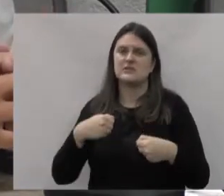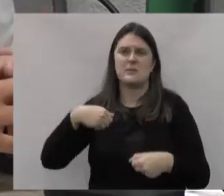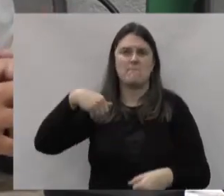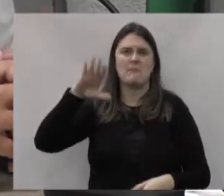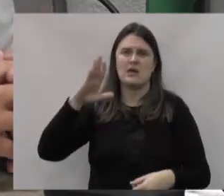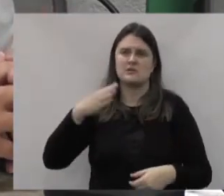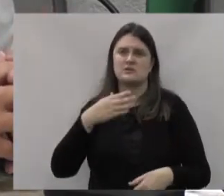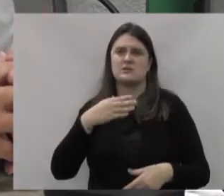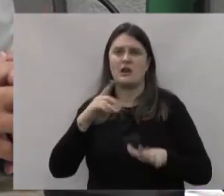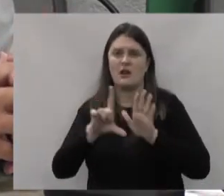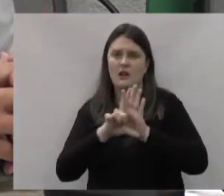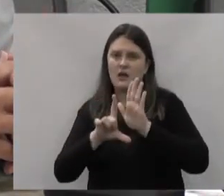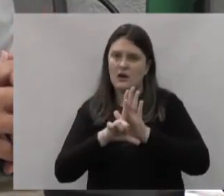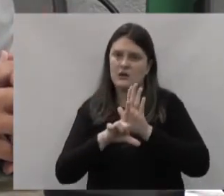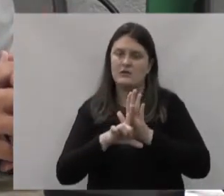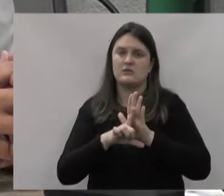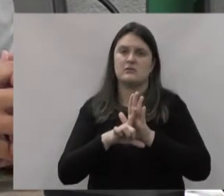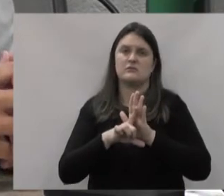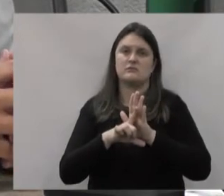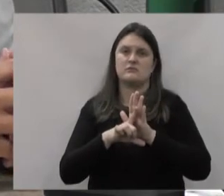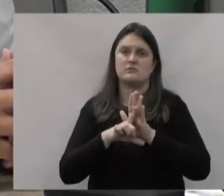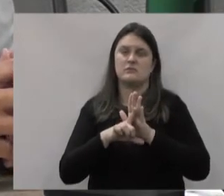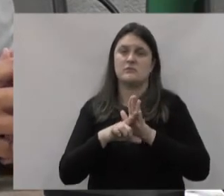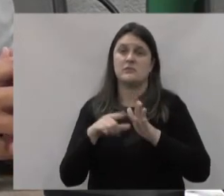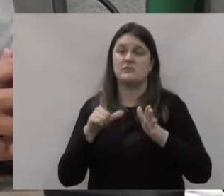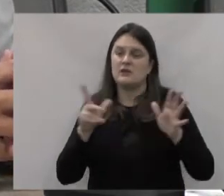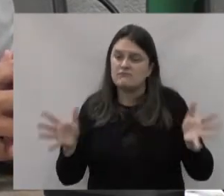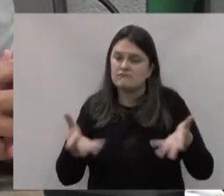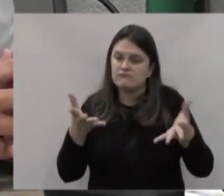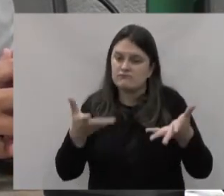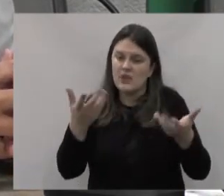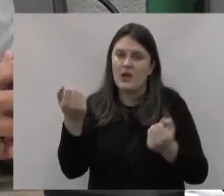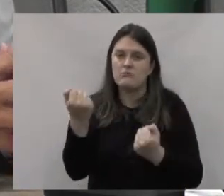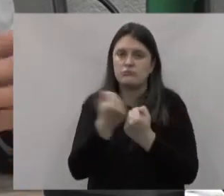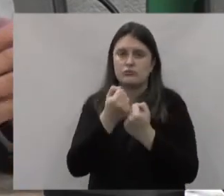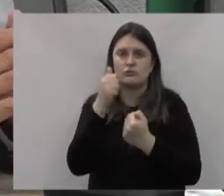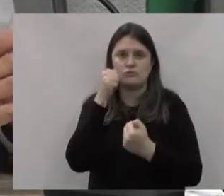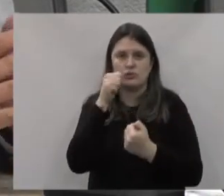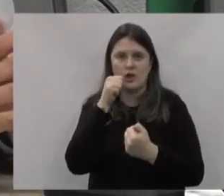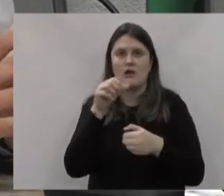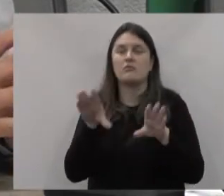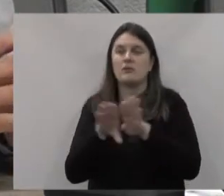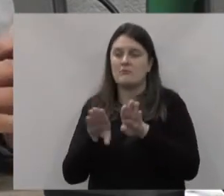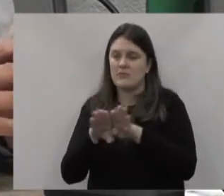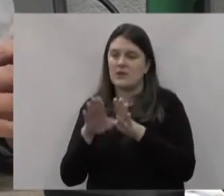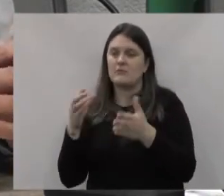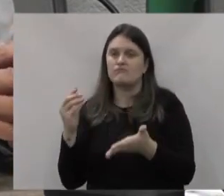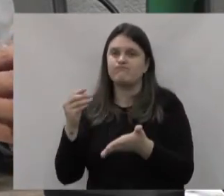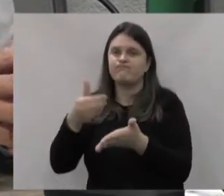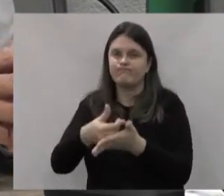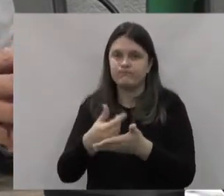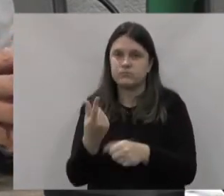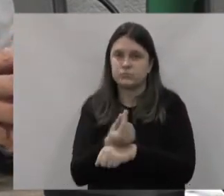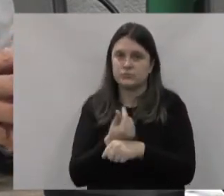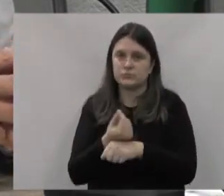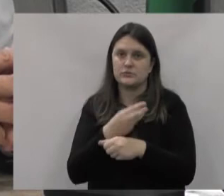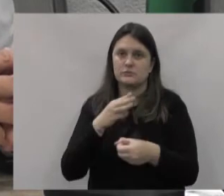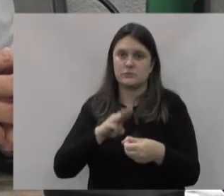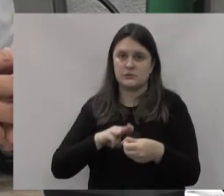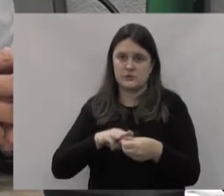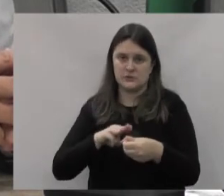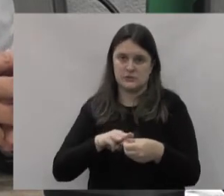mais políticas públicas dessa natureza, com os incentivos necessários, inclusive financeiros, do